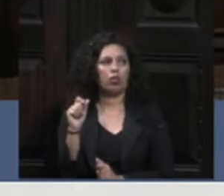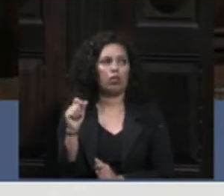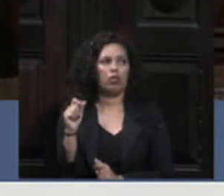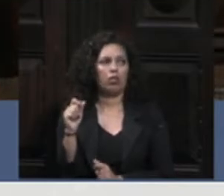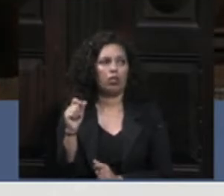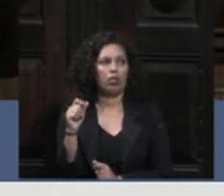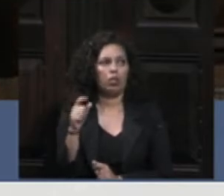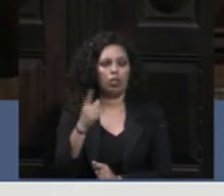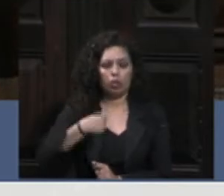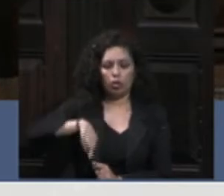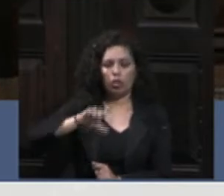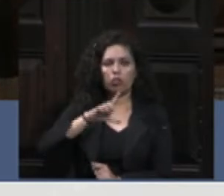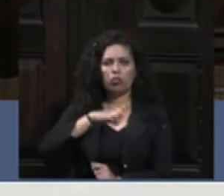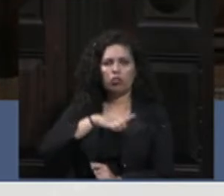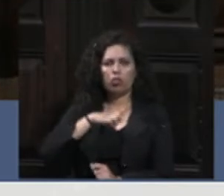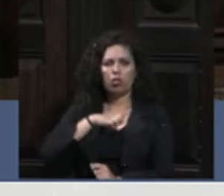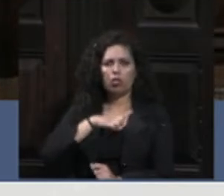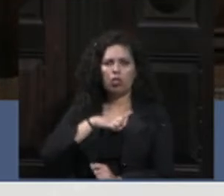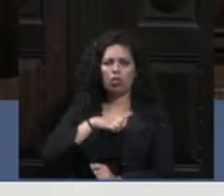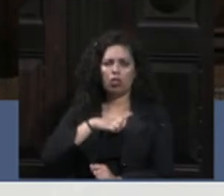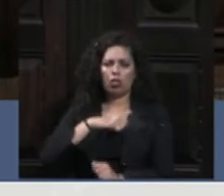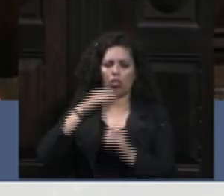temos que respeitar